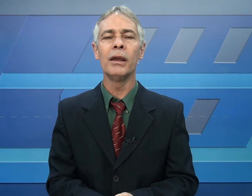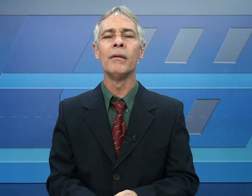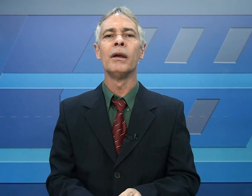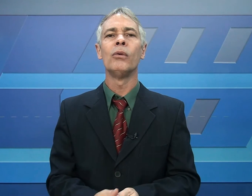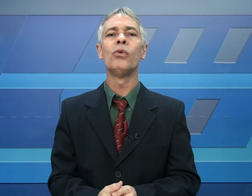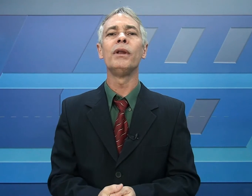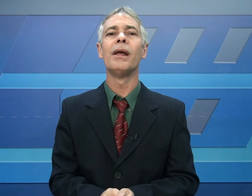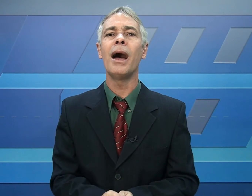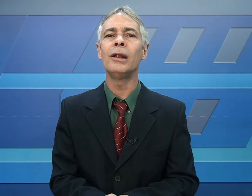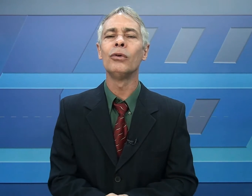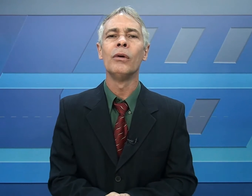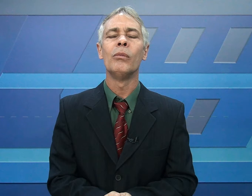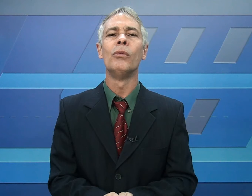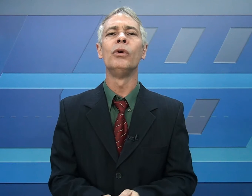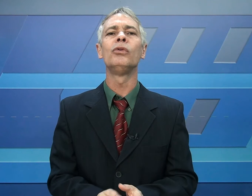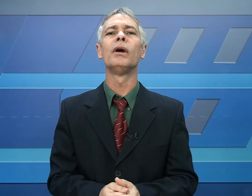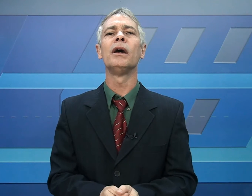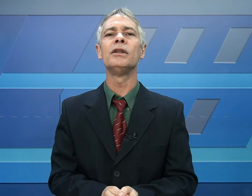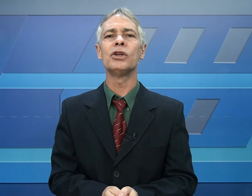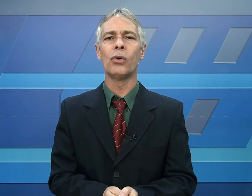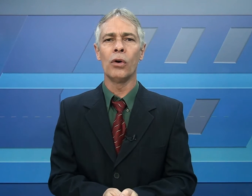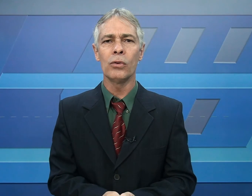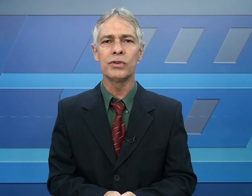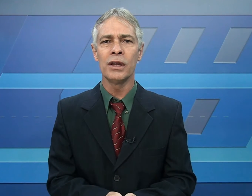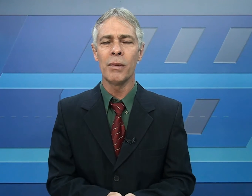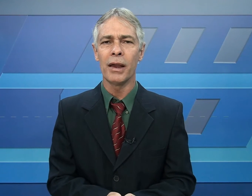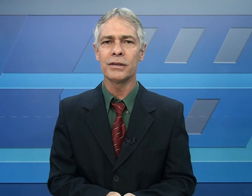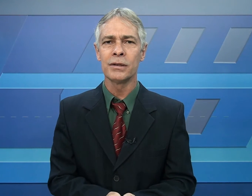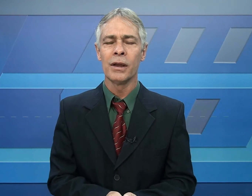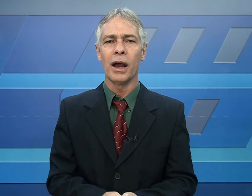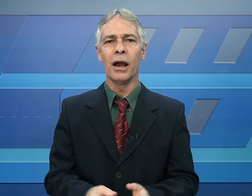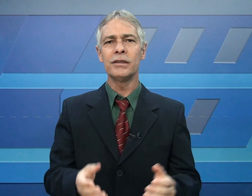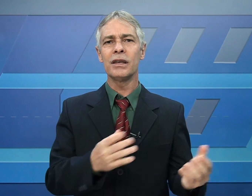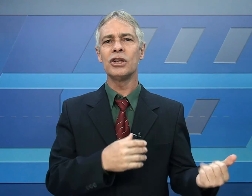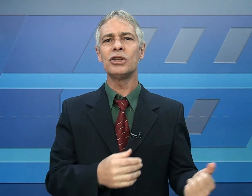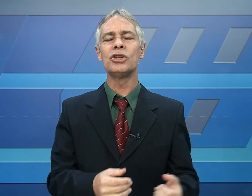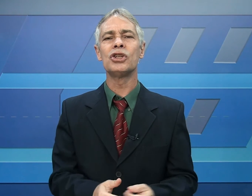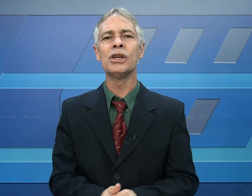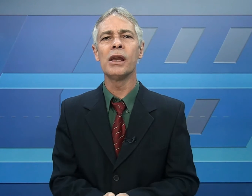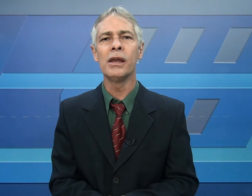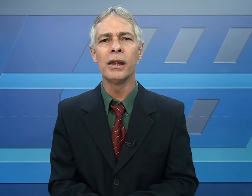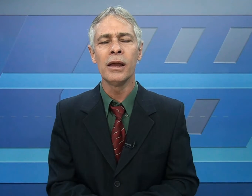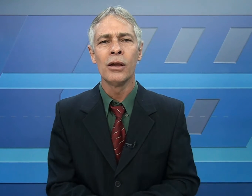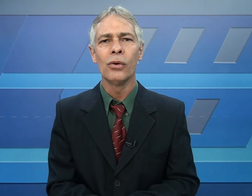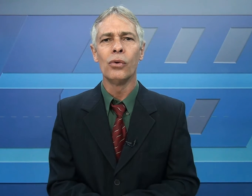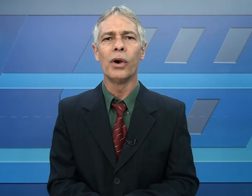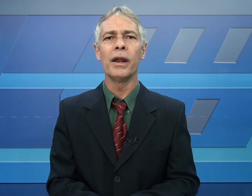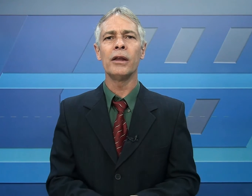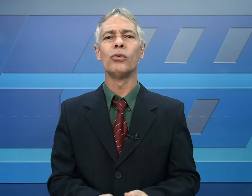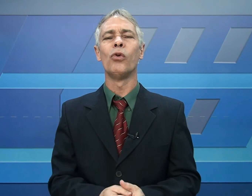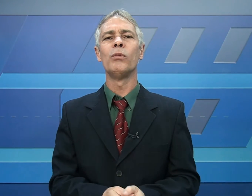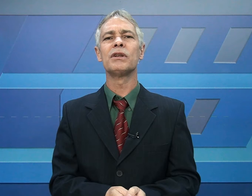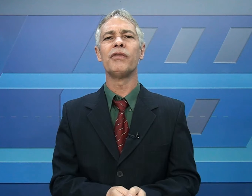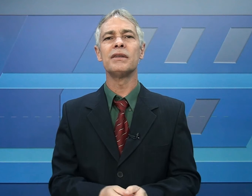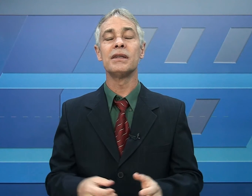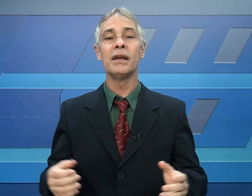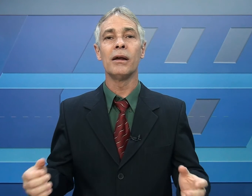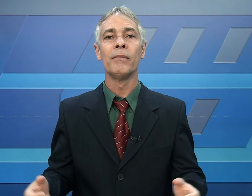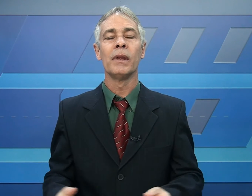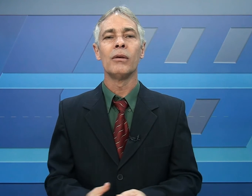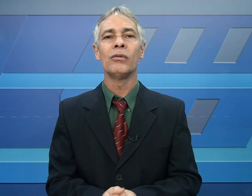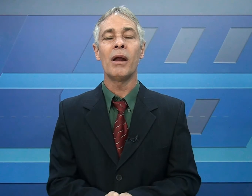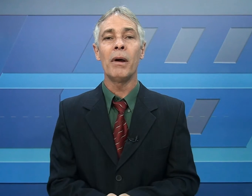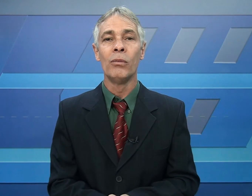cobrando aí um cuidado muito grande com os animais. Antes a gente tinha aí, né, o Renato Gomes, que